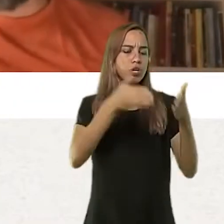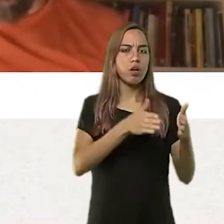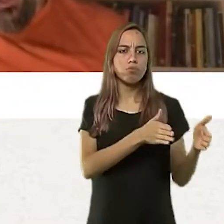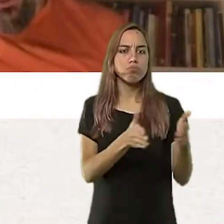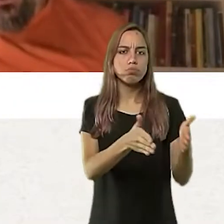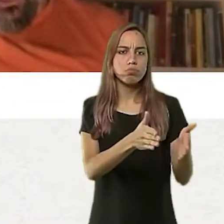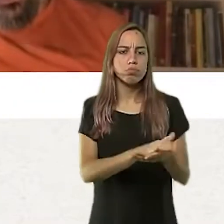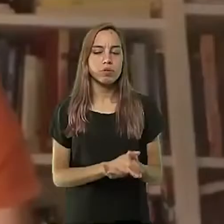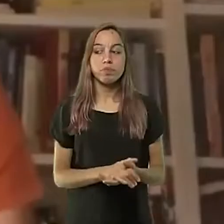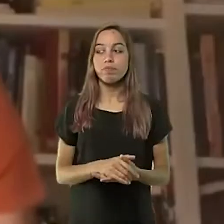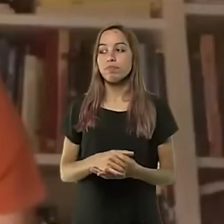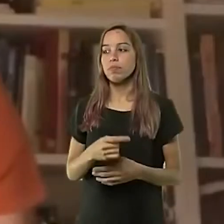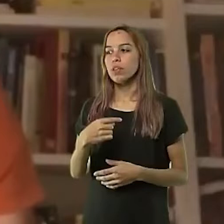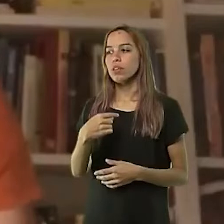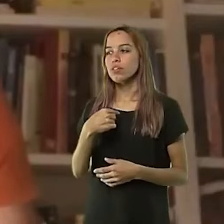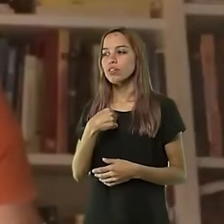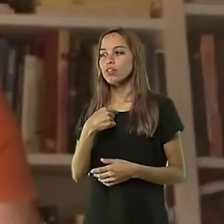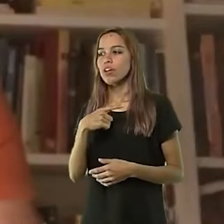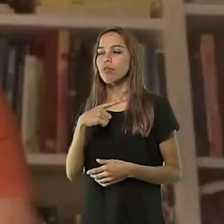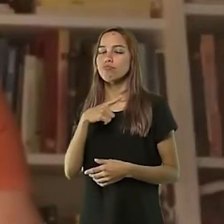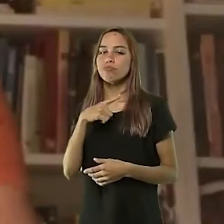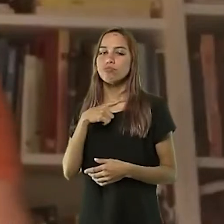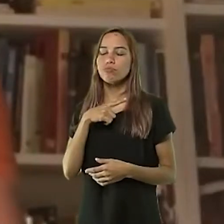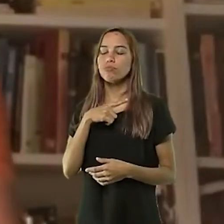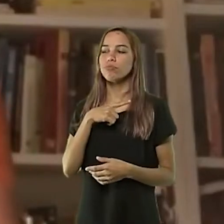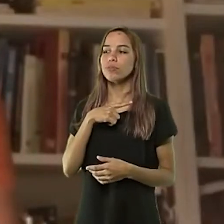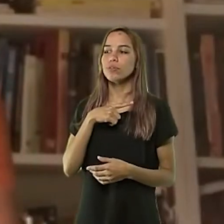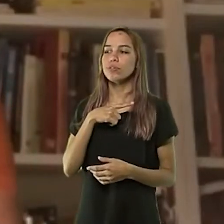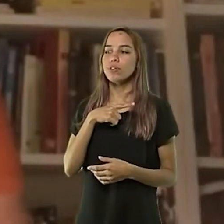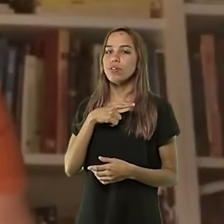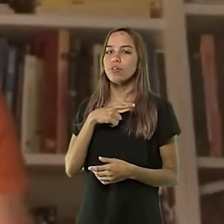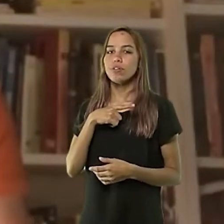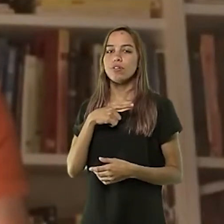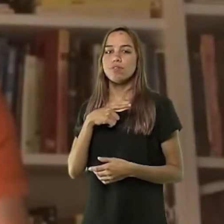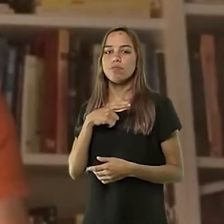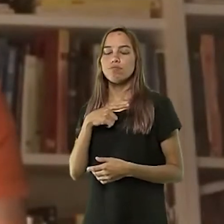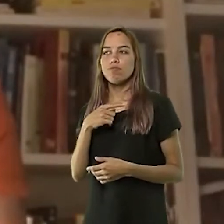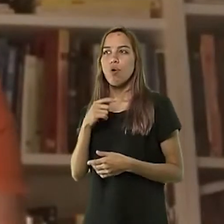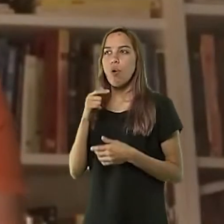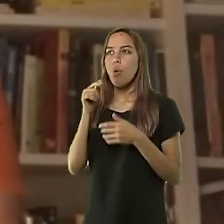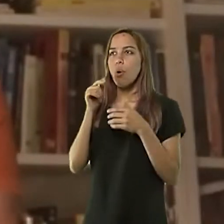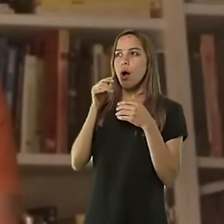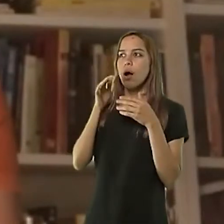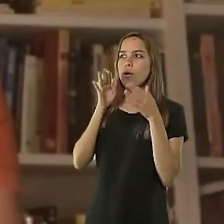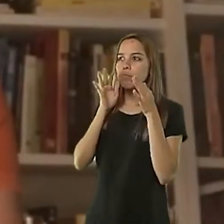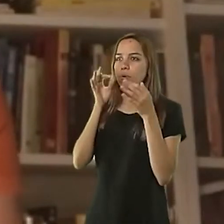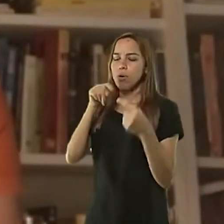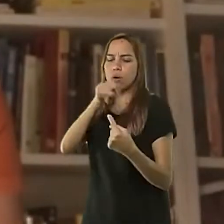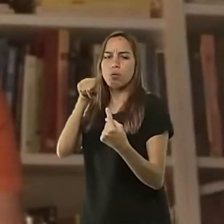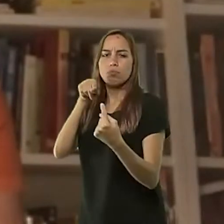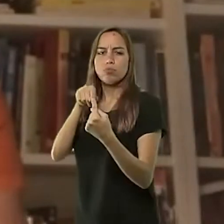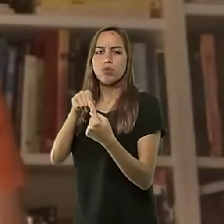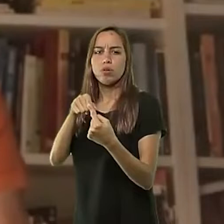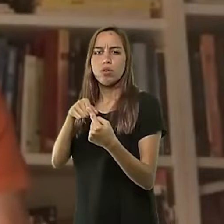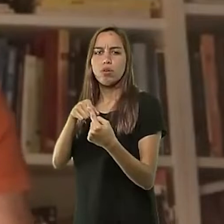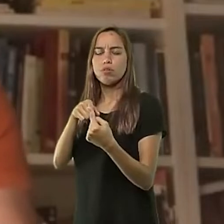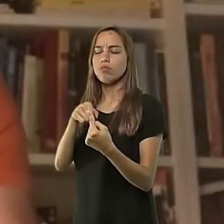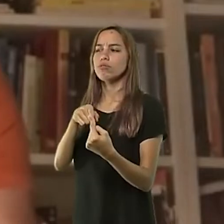Sempre tive uma relação muito forte, desde criança, com a imagem, mas também sempre tive com a leitura.